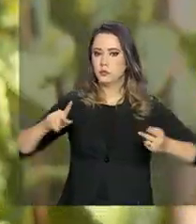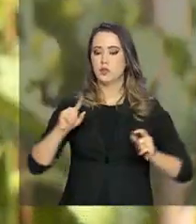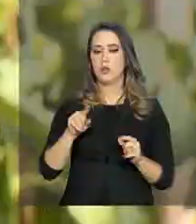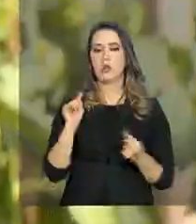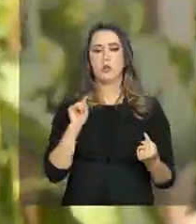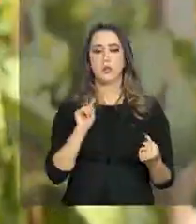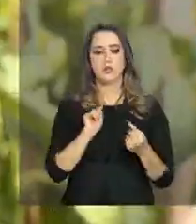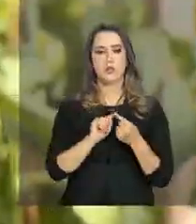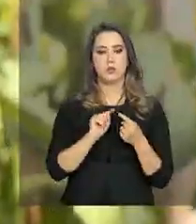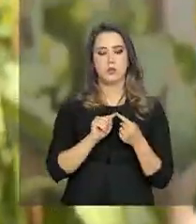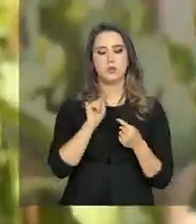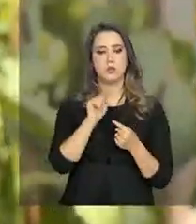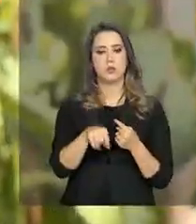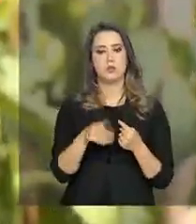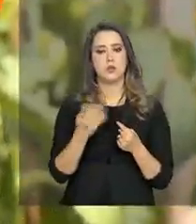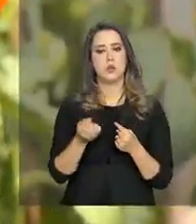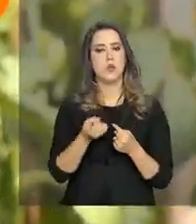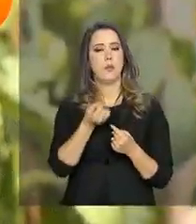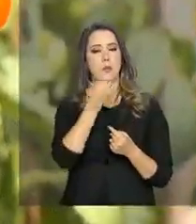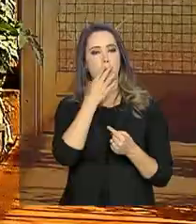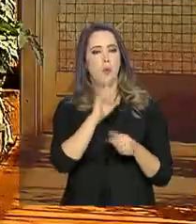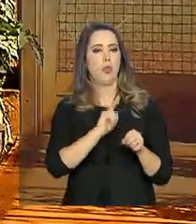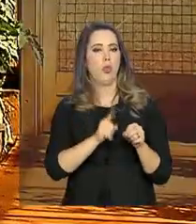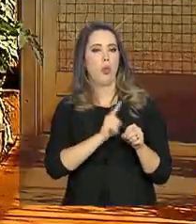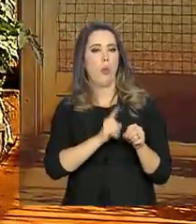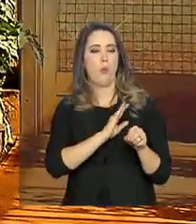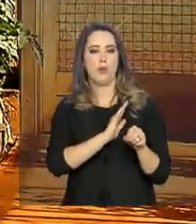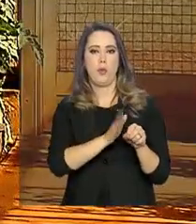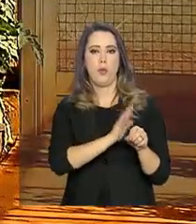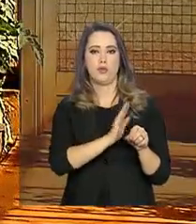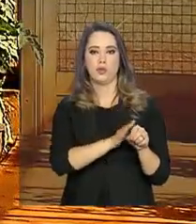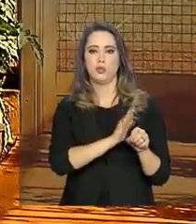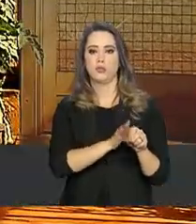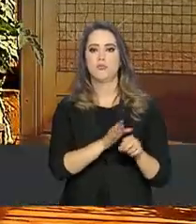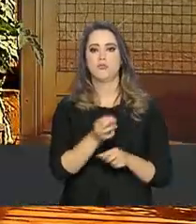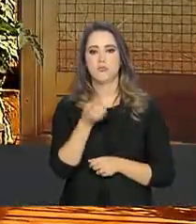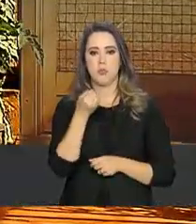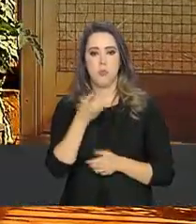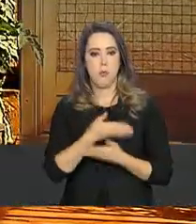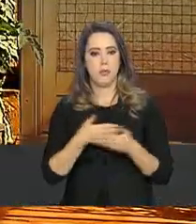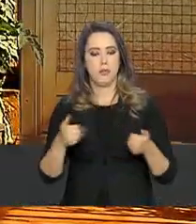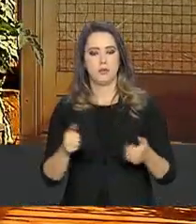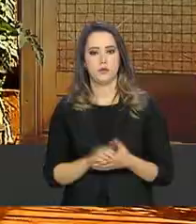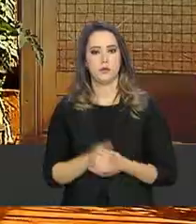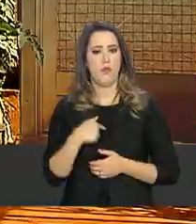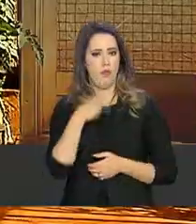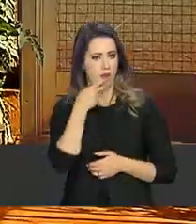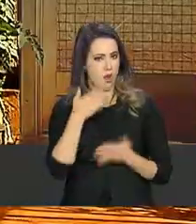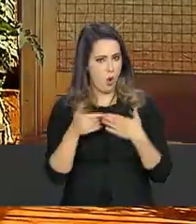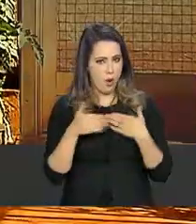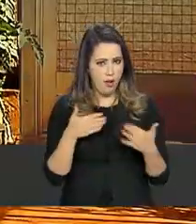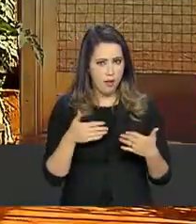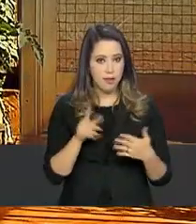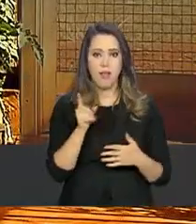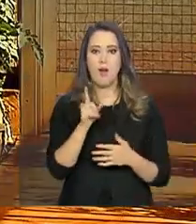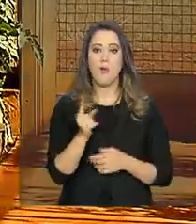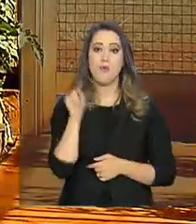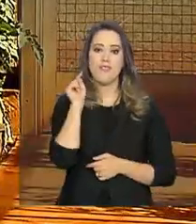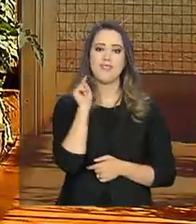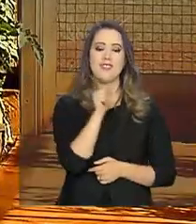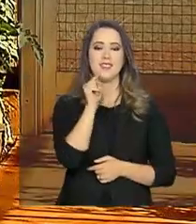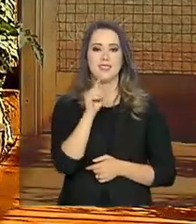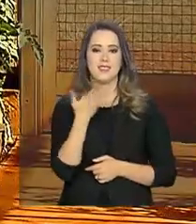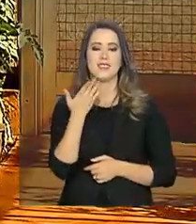como resultado um super tomatinho mas eu não estou falando de um tomatinho qualquer eu estou falando de si